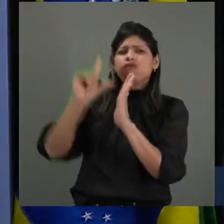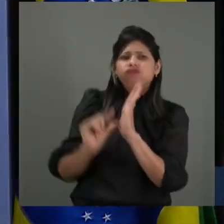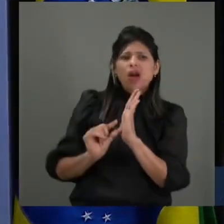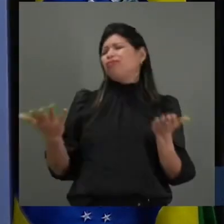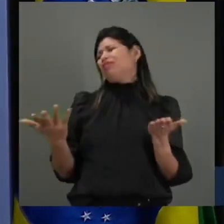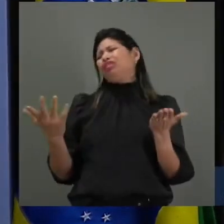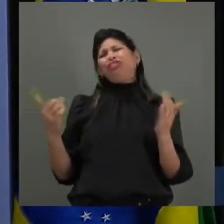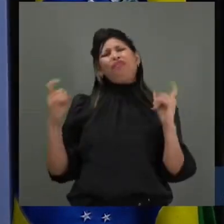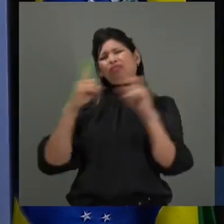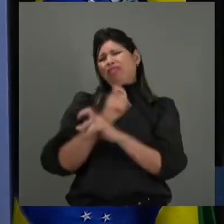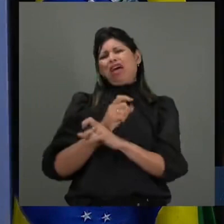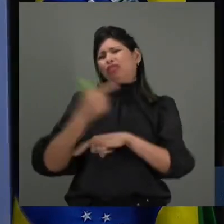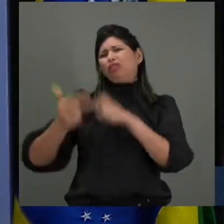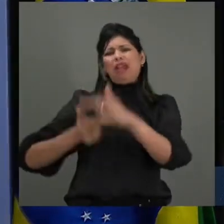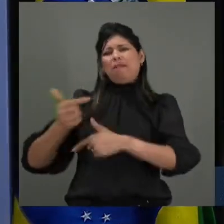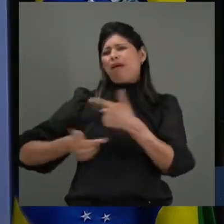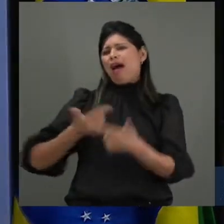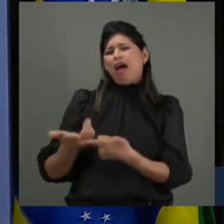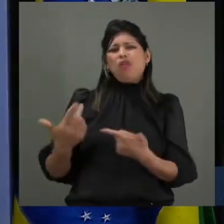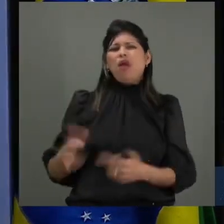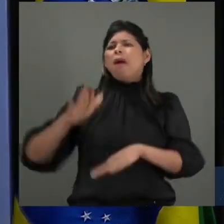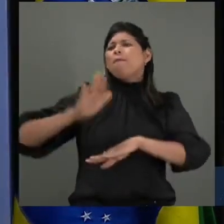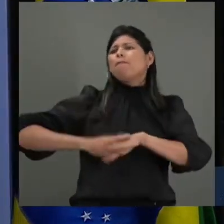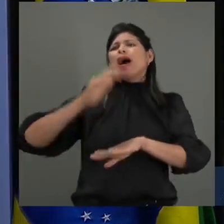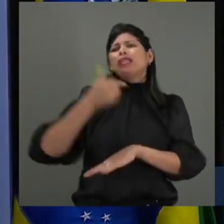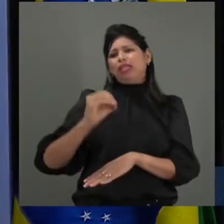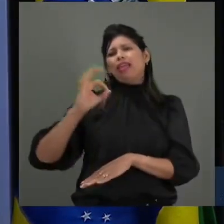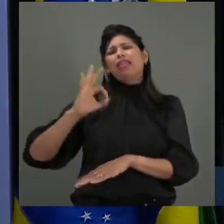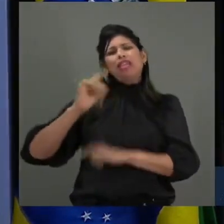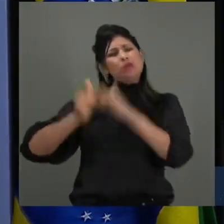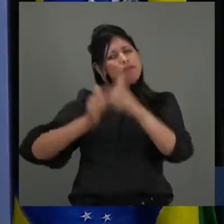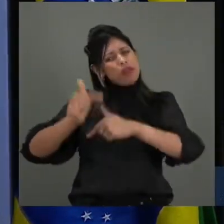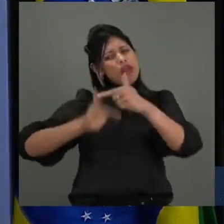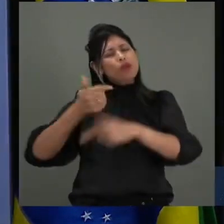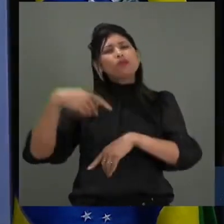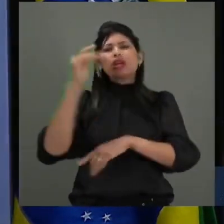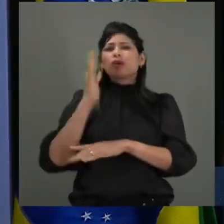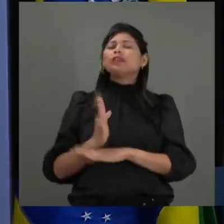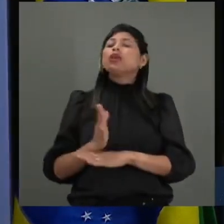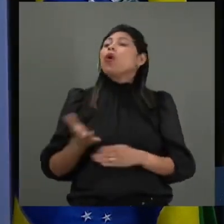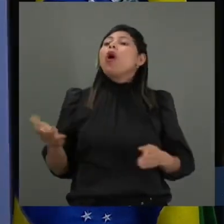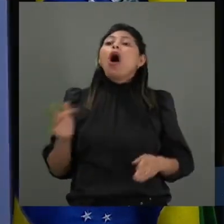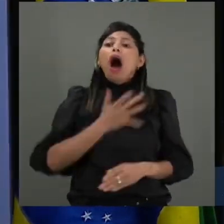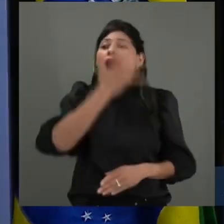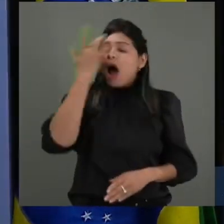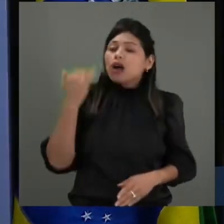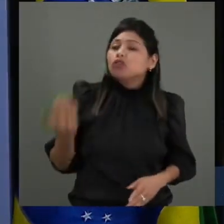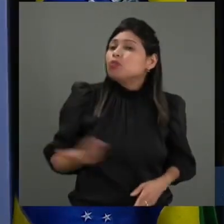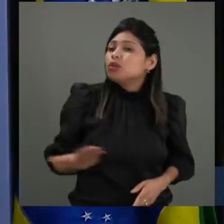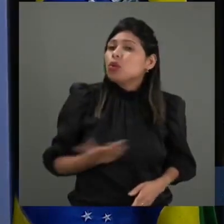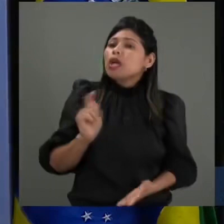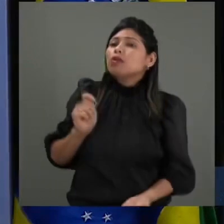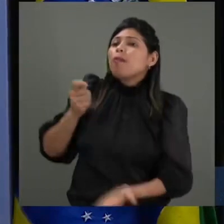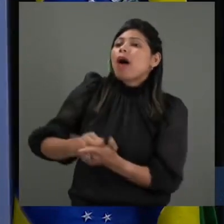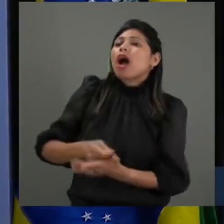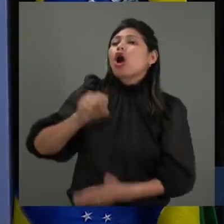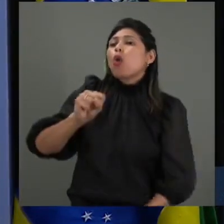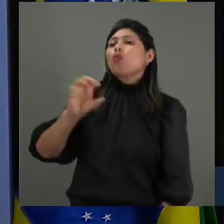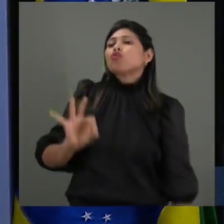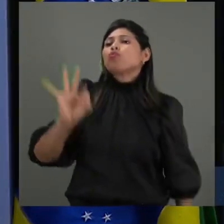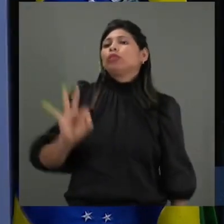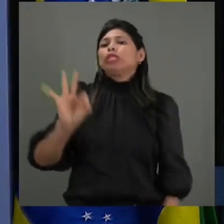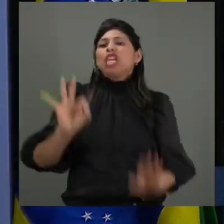serviço e comércio. São responsáveis por mais 70% dos empregos no Brasil. Quem hoje paga 8%, amanhã pode passar a pagar mais